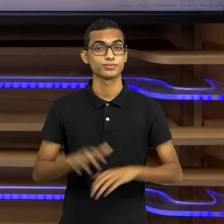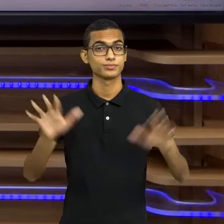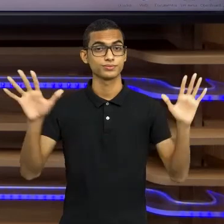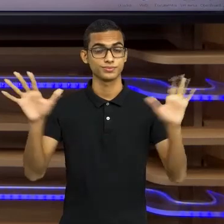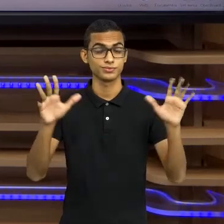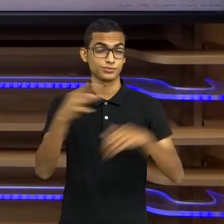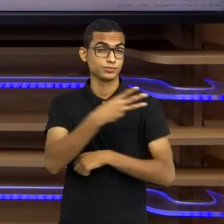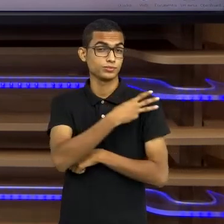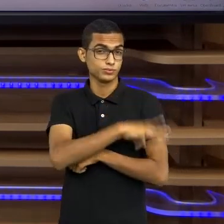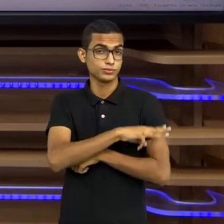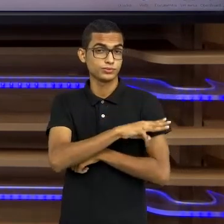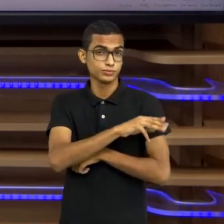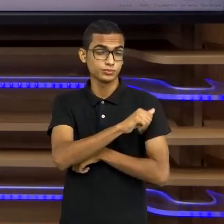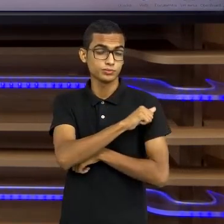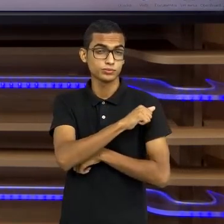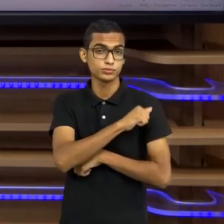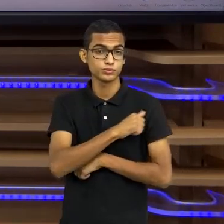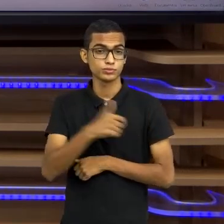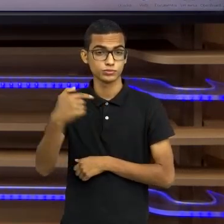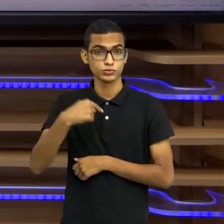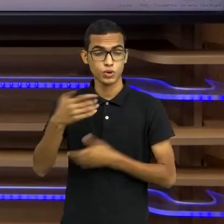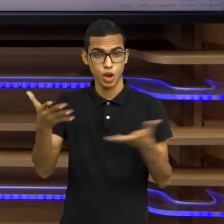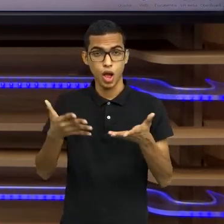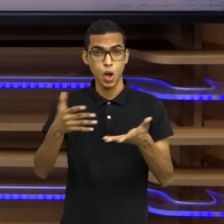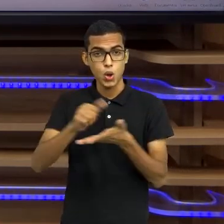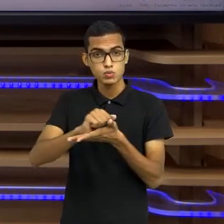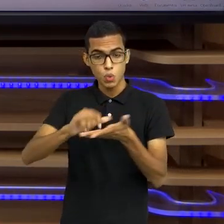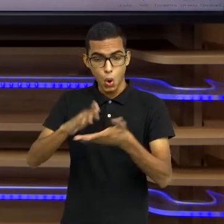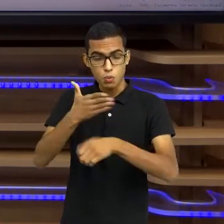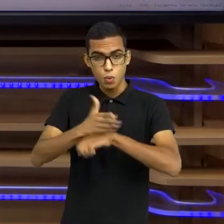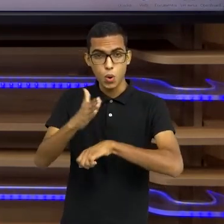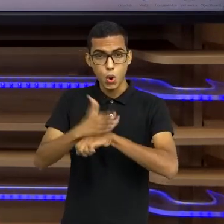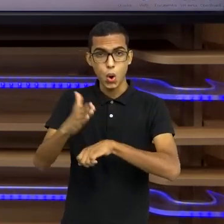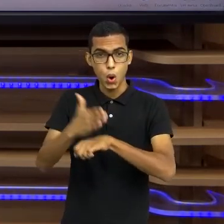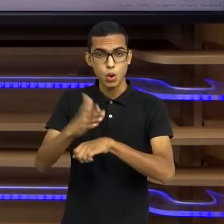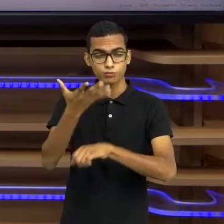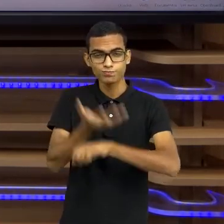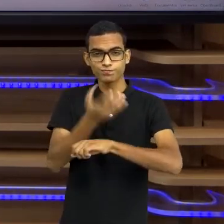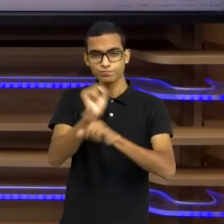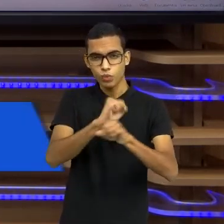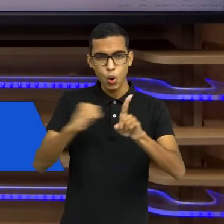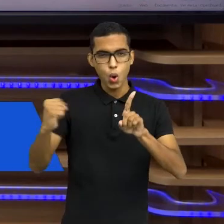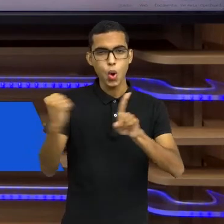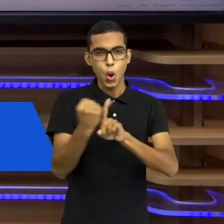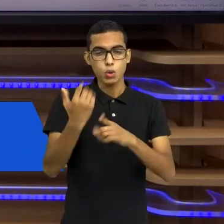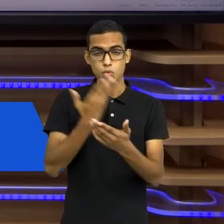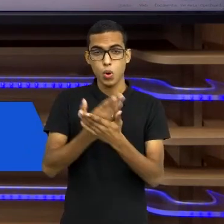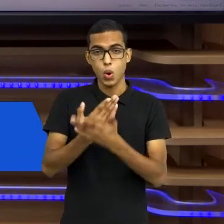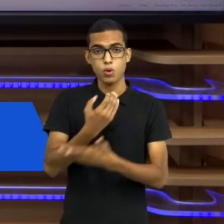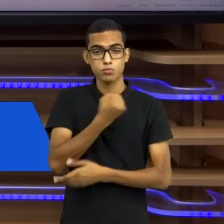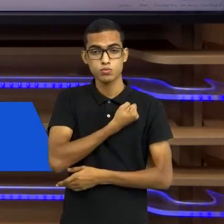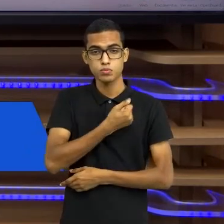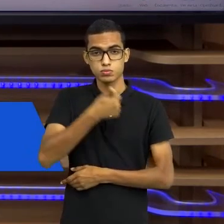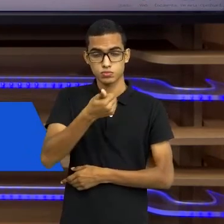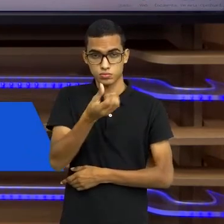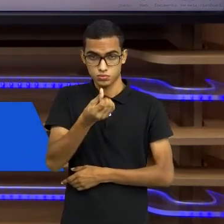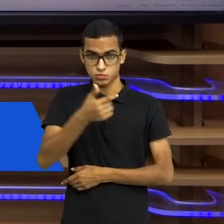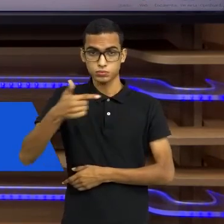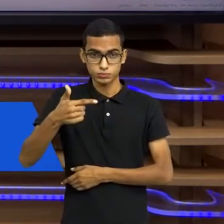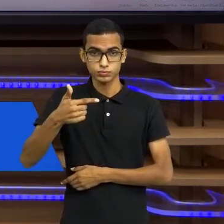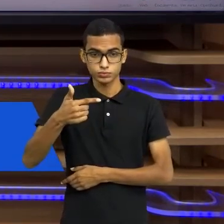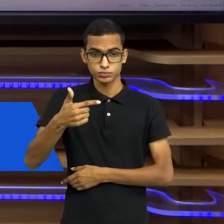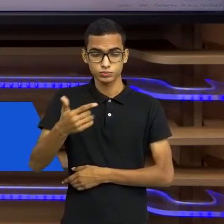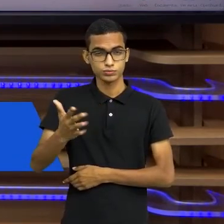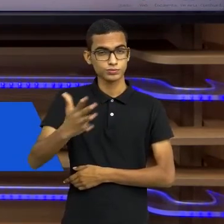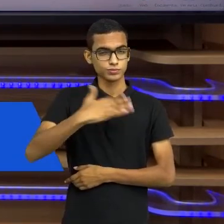Olá, terceiro ano, estamos aqui para fazer o nosso Exercitando de Sociologia, aula 162. Vamos